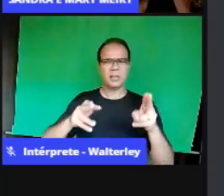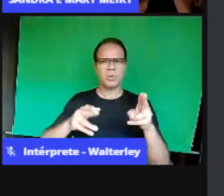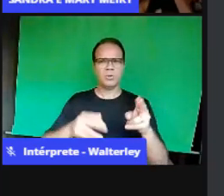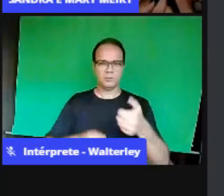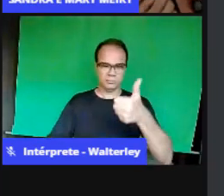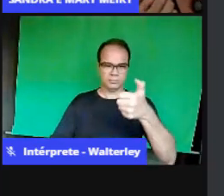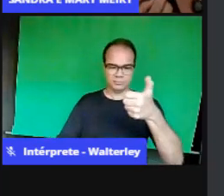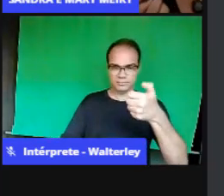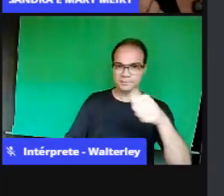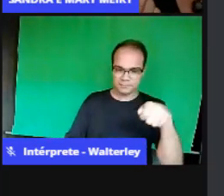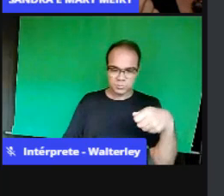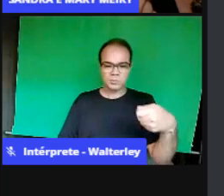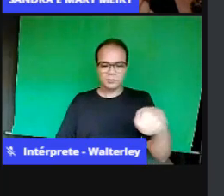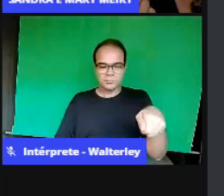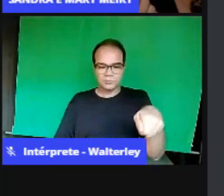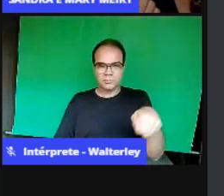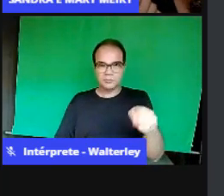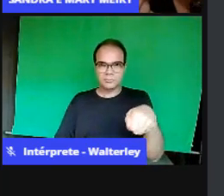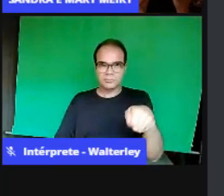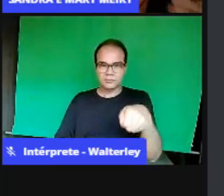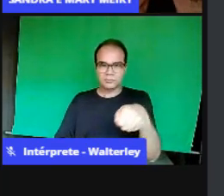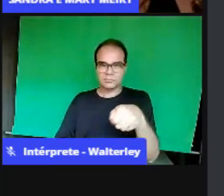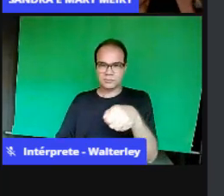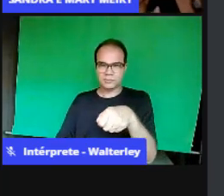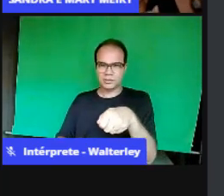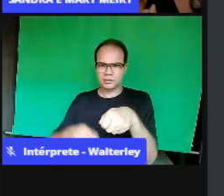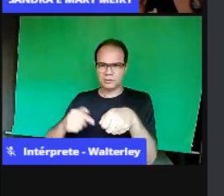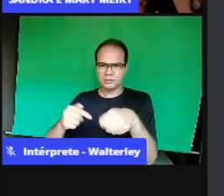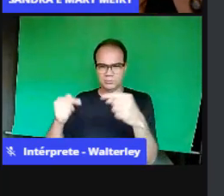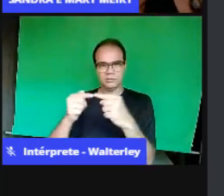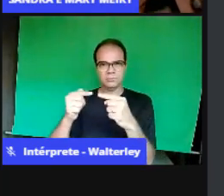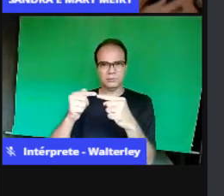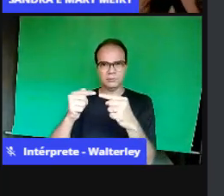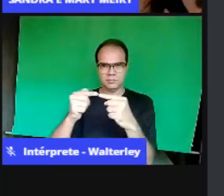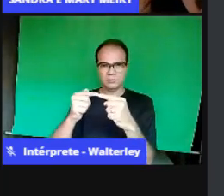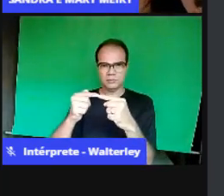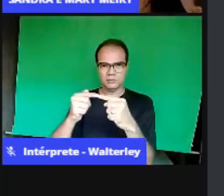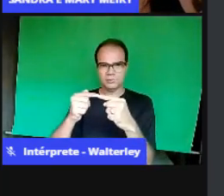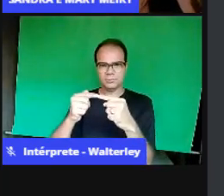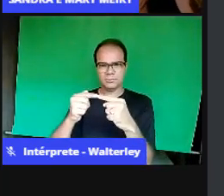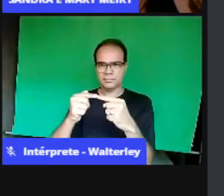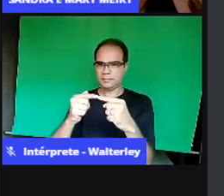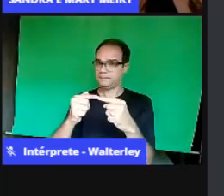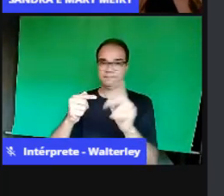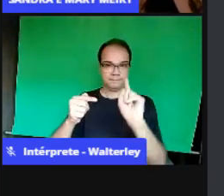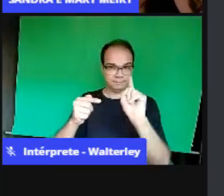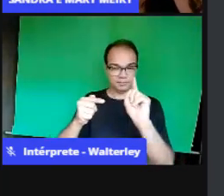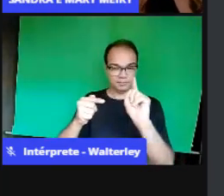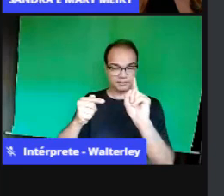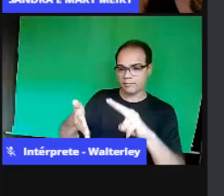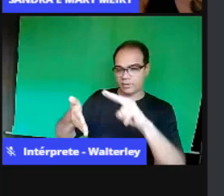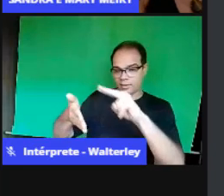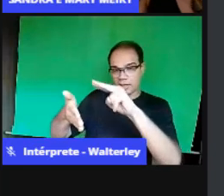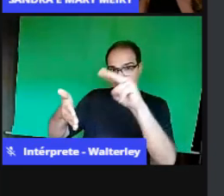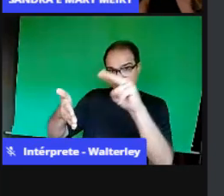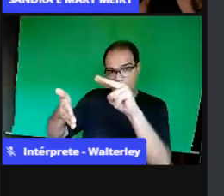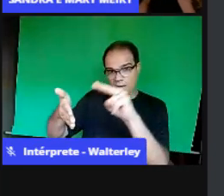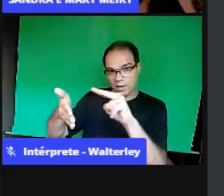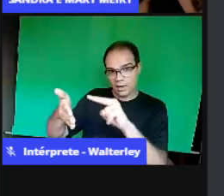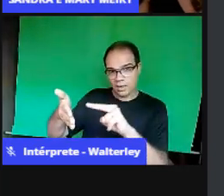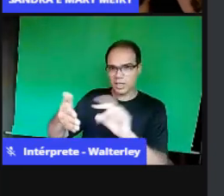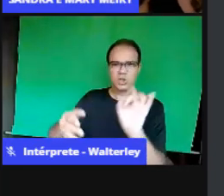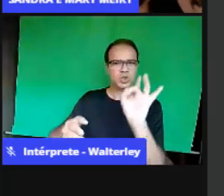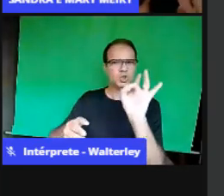grafia. A gente tem que desconstruir essa ideia de que a leitura escrita ela é baseada só